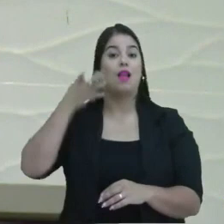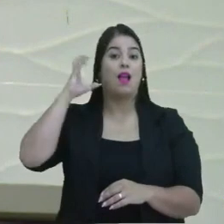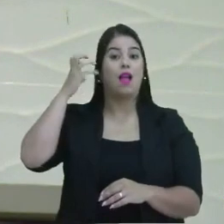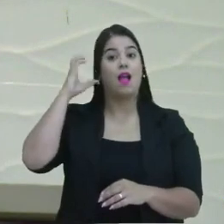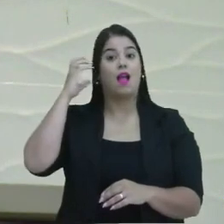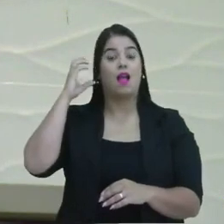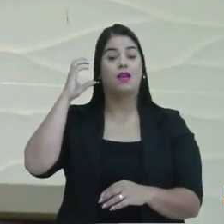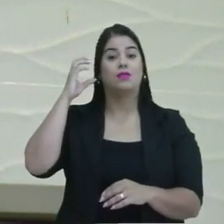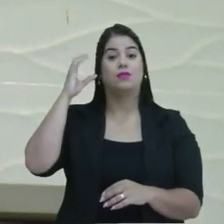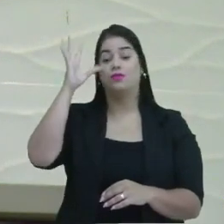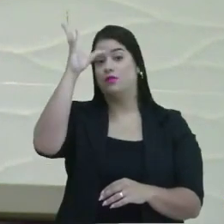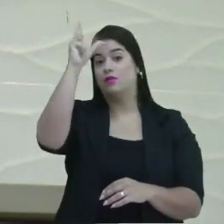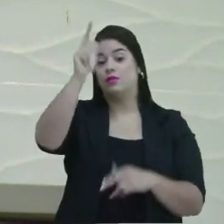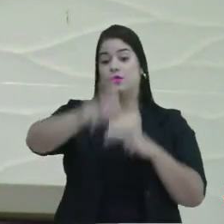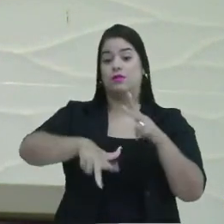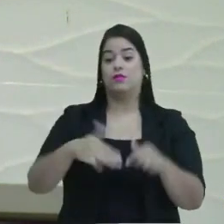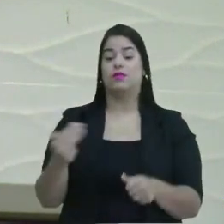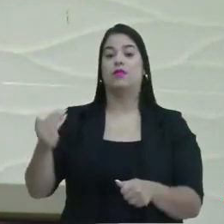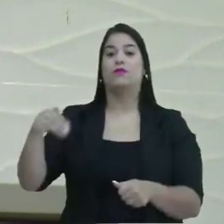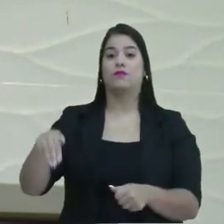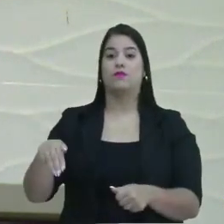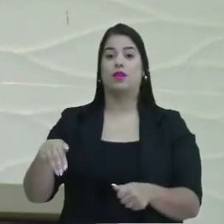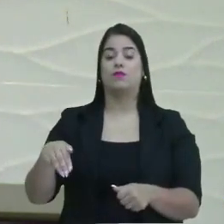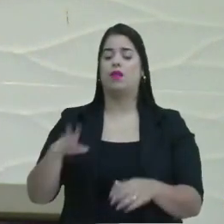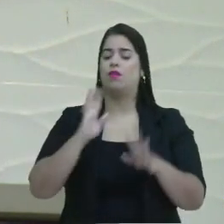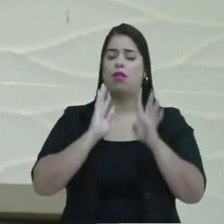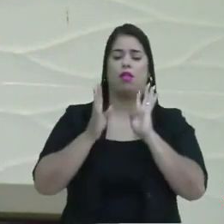FM, bem como dos canais de divulgações